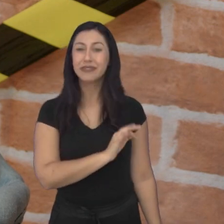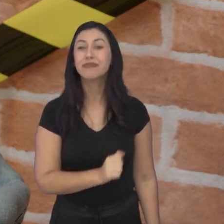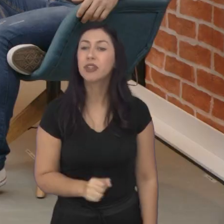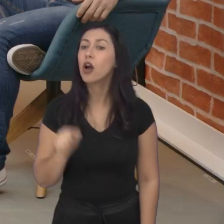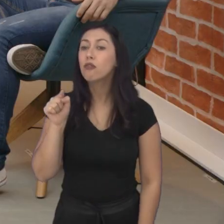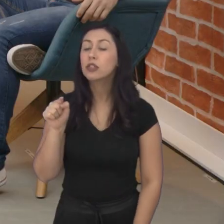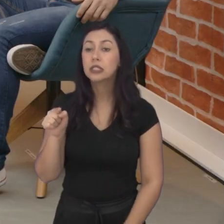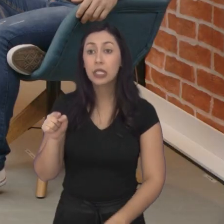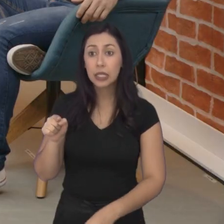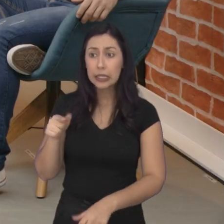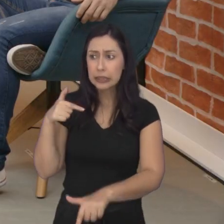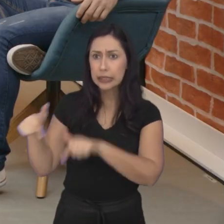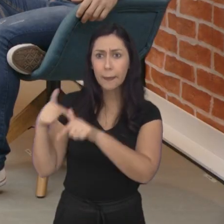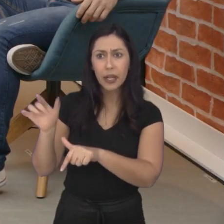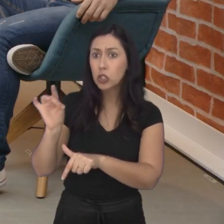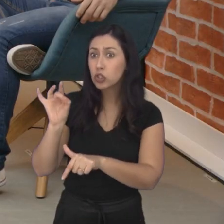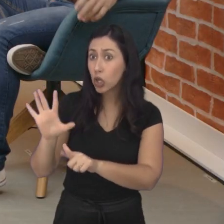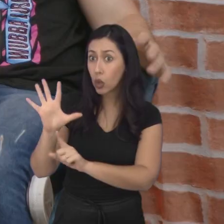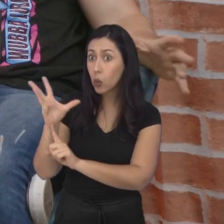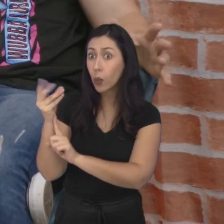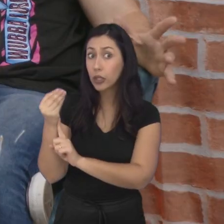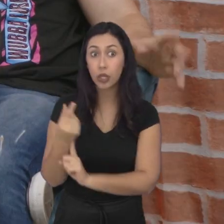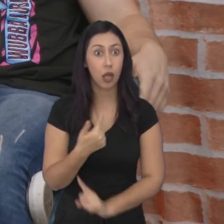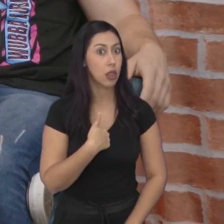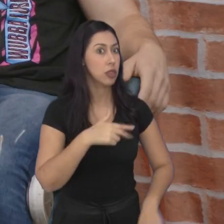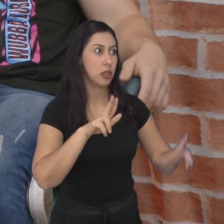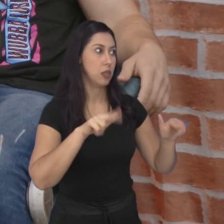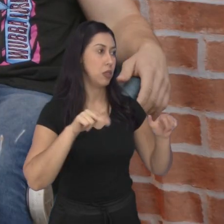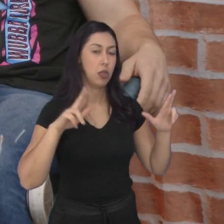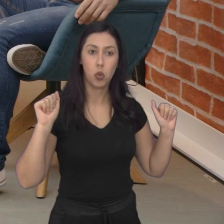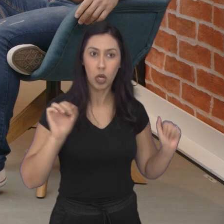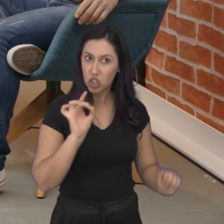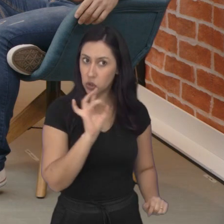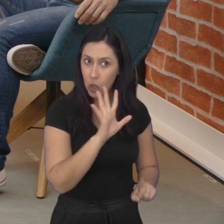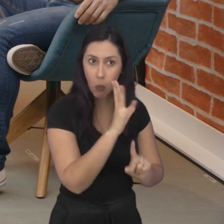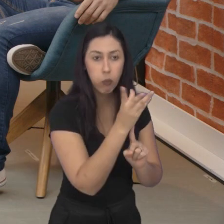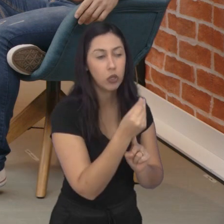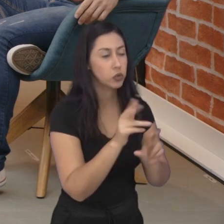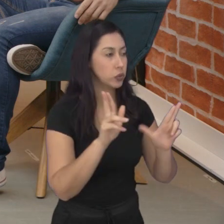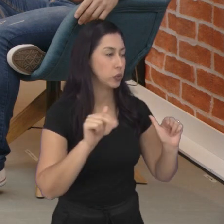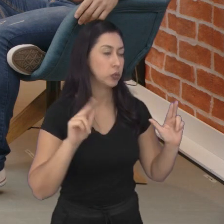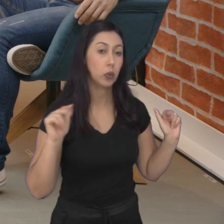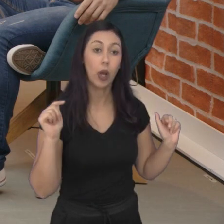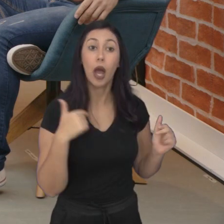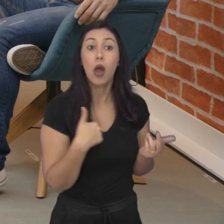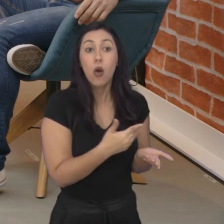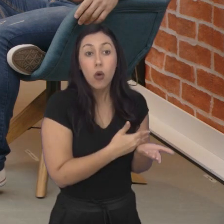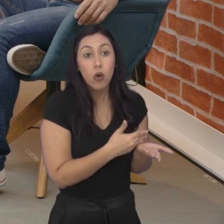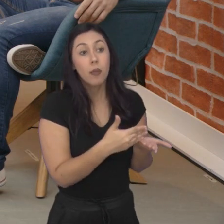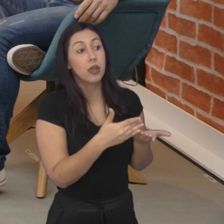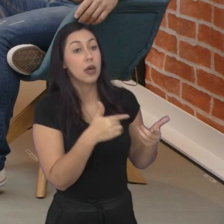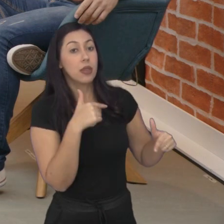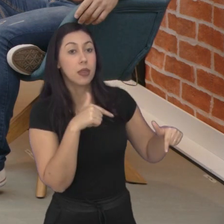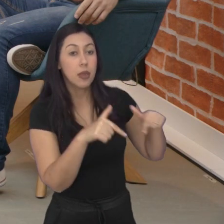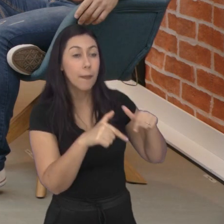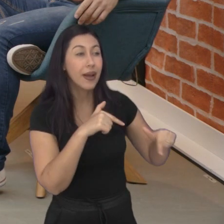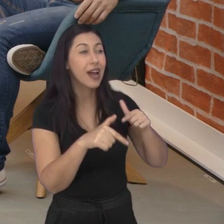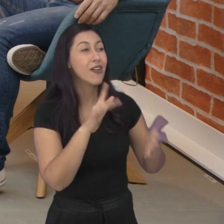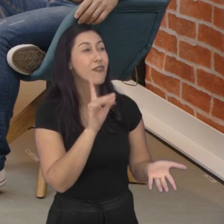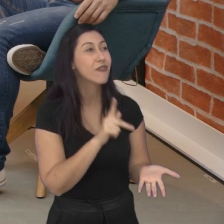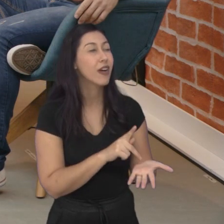Você sempre trabalhou só com arte ou você já teve Não, outras nunca trabalhei profissões? só com arte. Eu comecei a trabalhar mesmo.